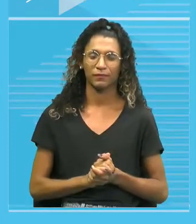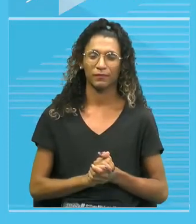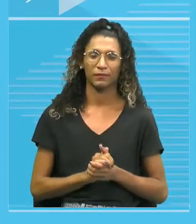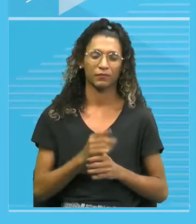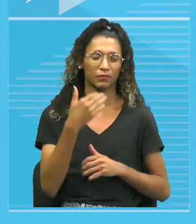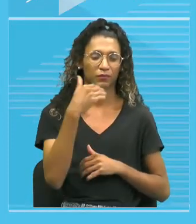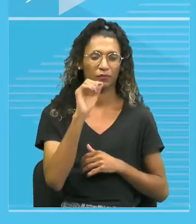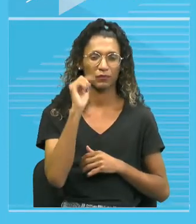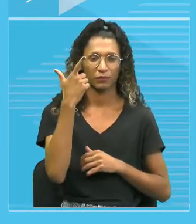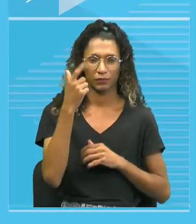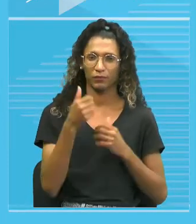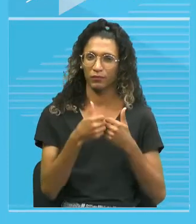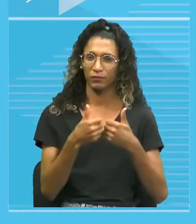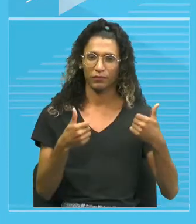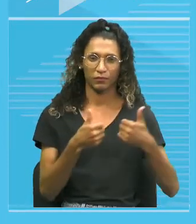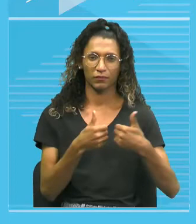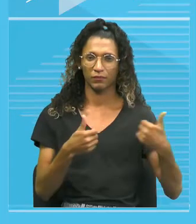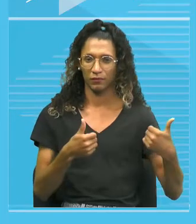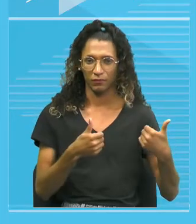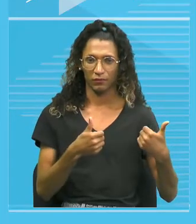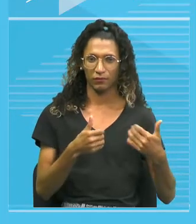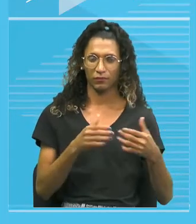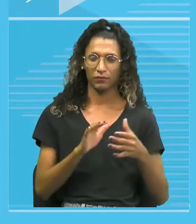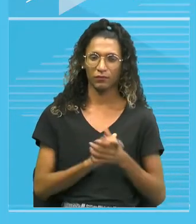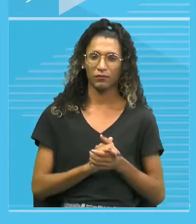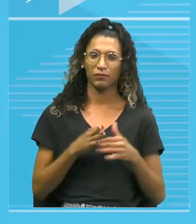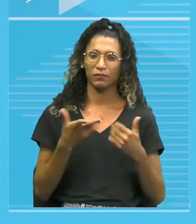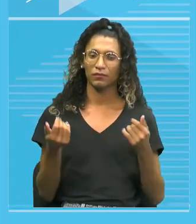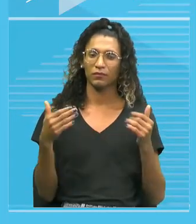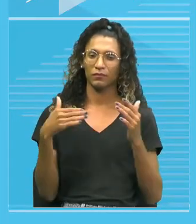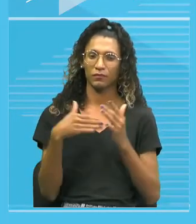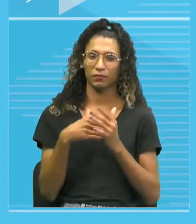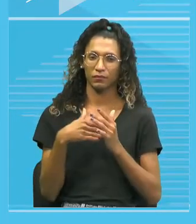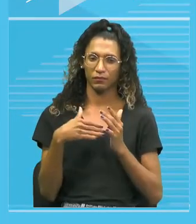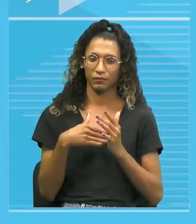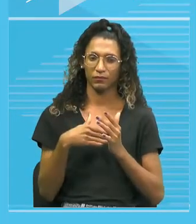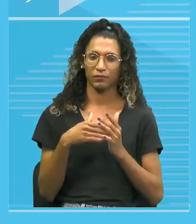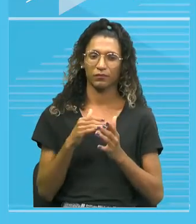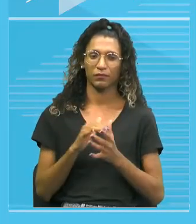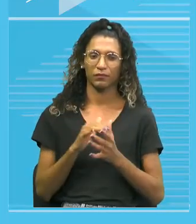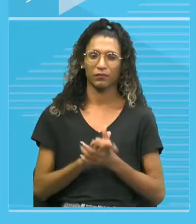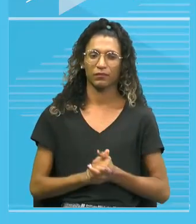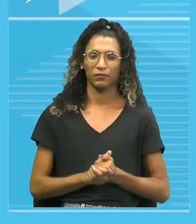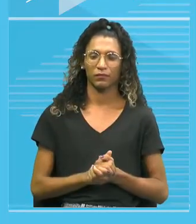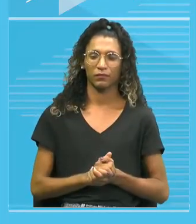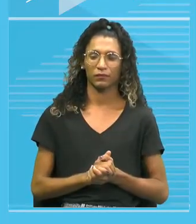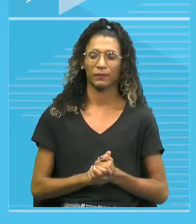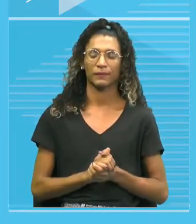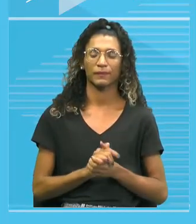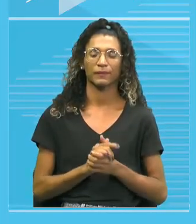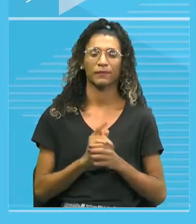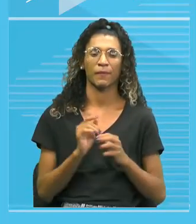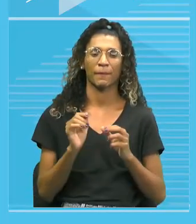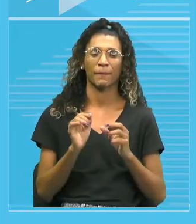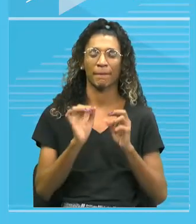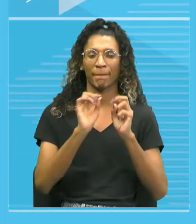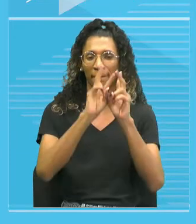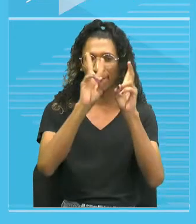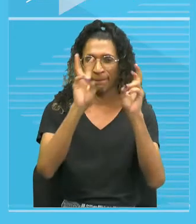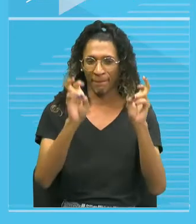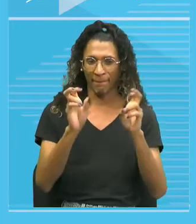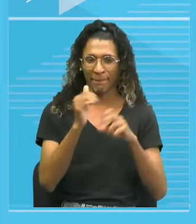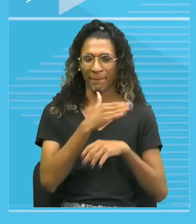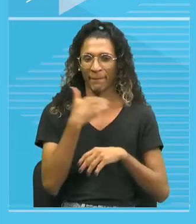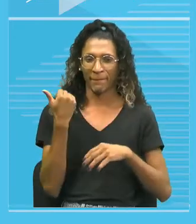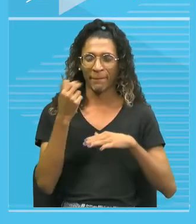os demais. O último relatório liberado pelo Greenpeace sobre as mortes em Chernobyl